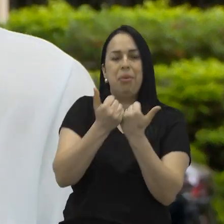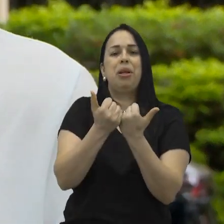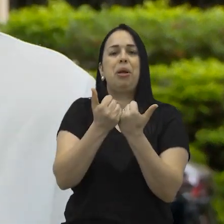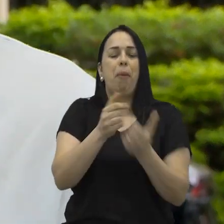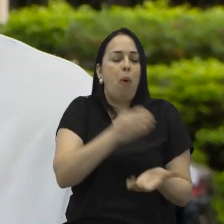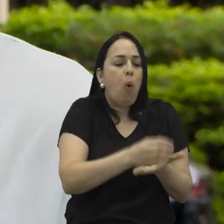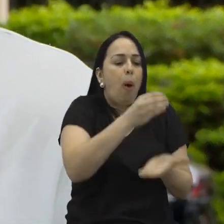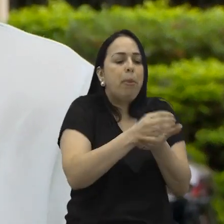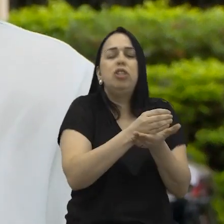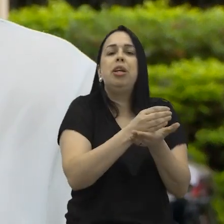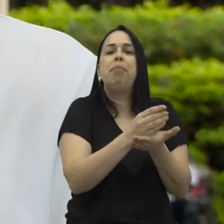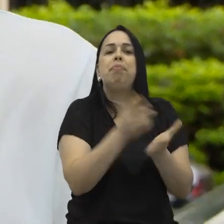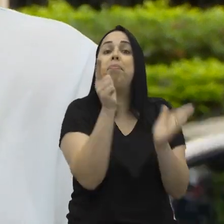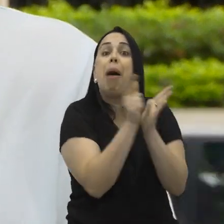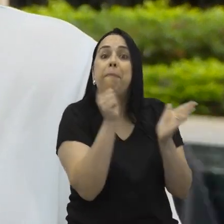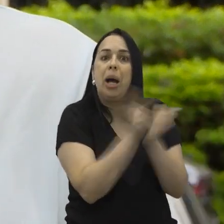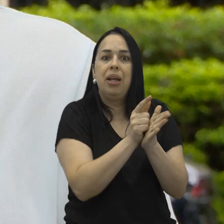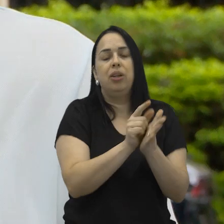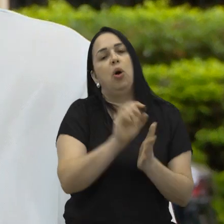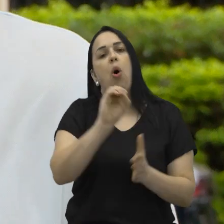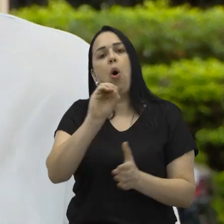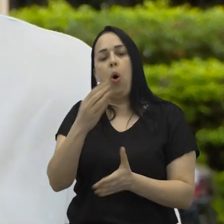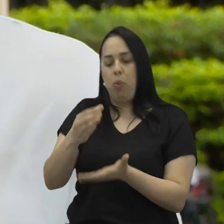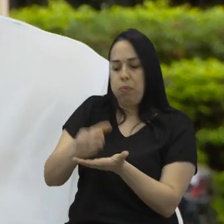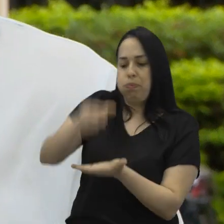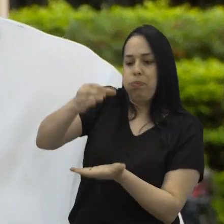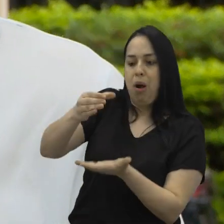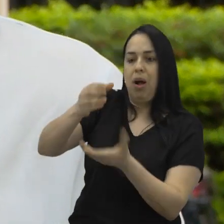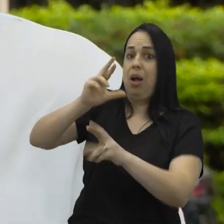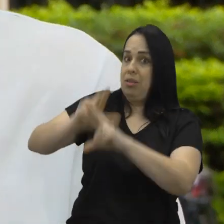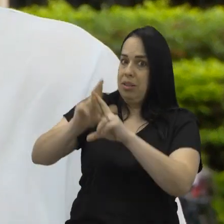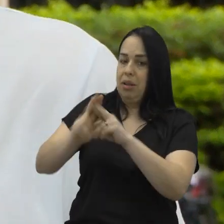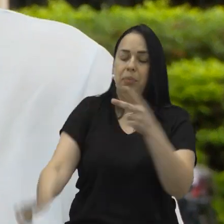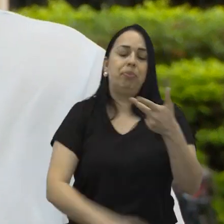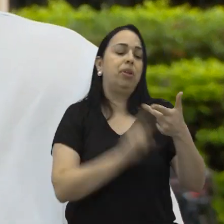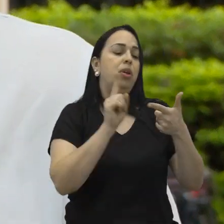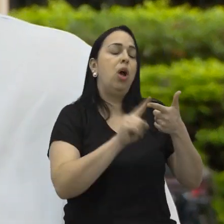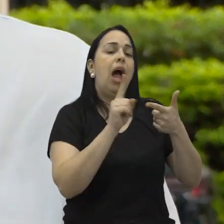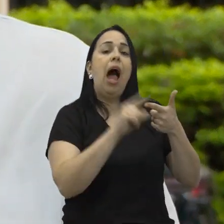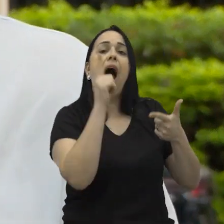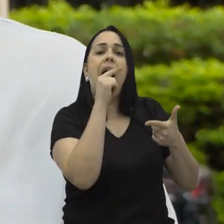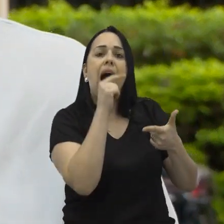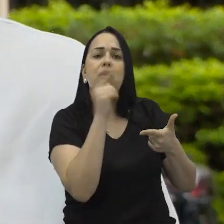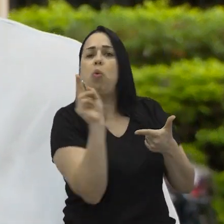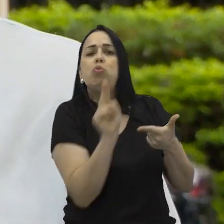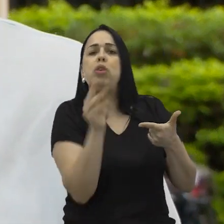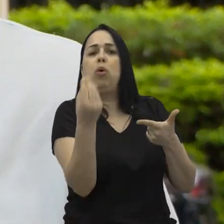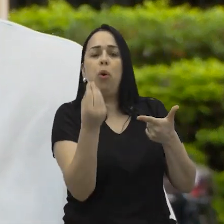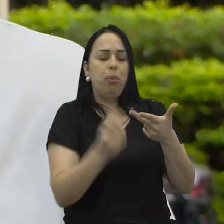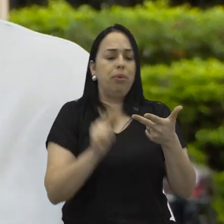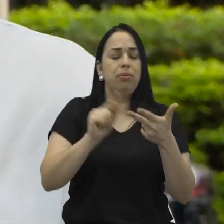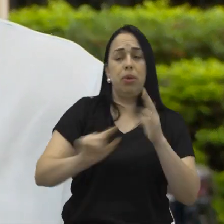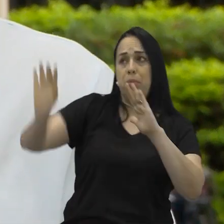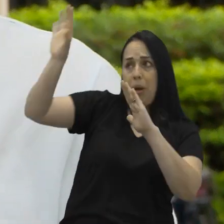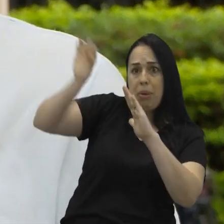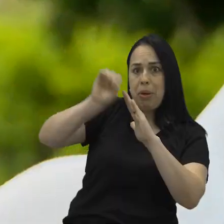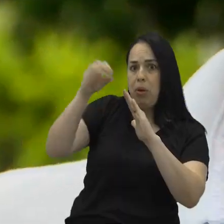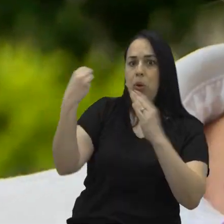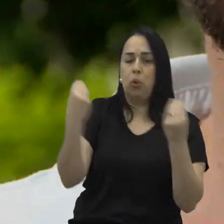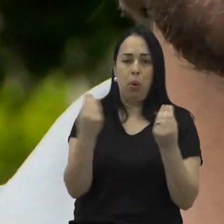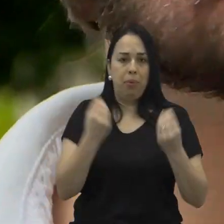Caneca São coisas mais clássicas até a questão da reutilização da água a questão dos painéis Solares né para questão da